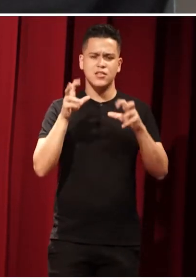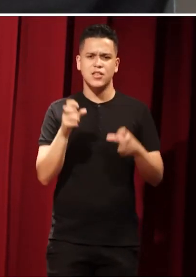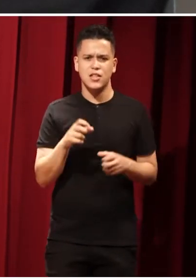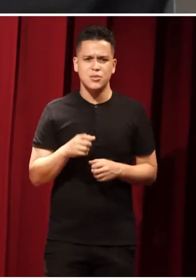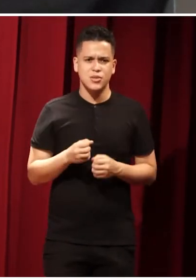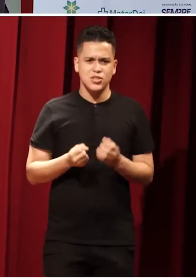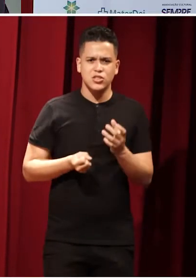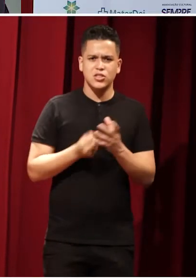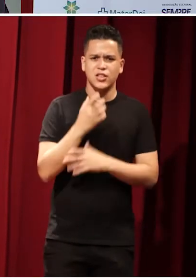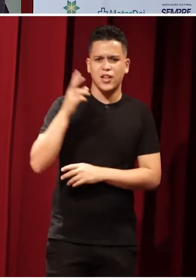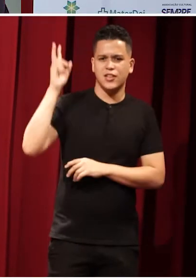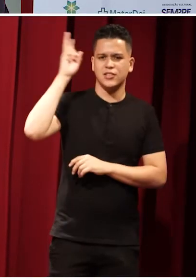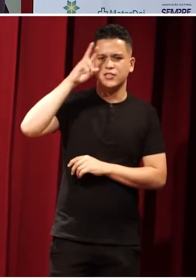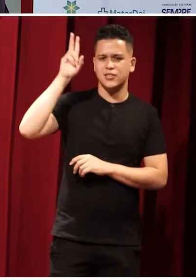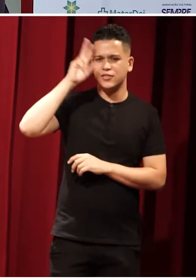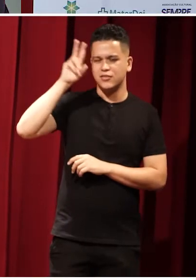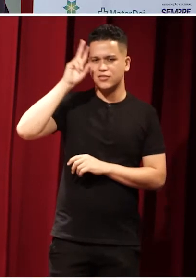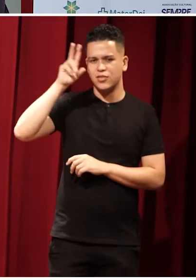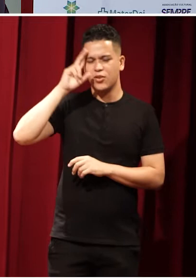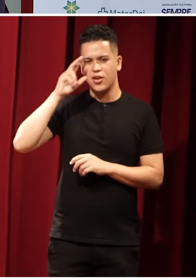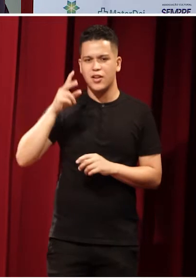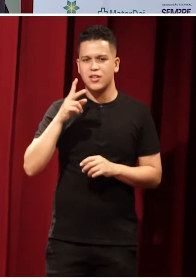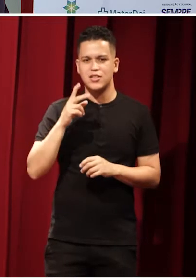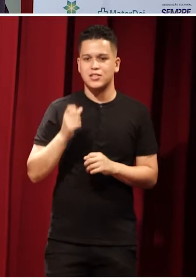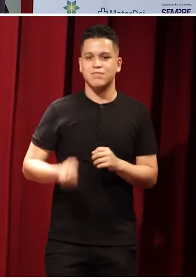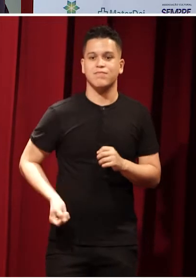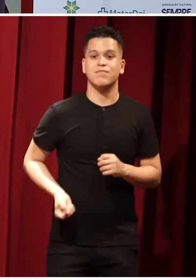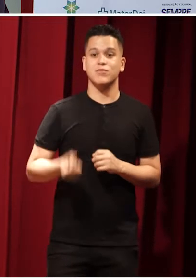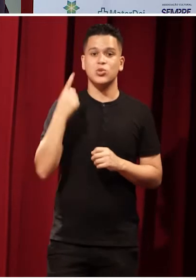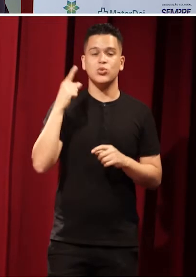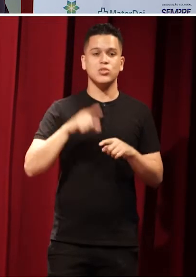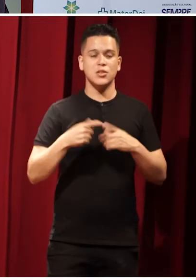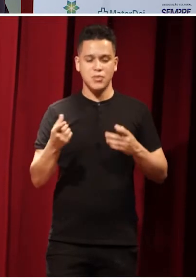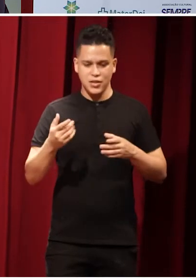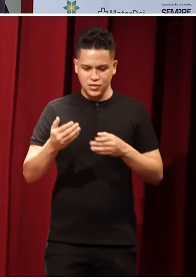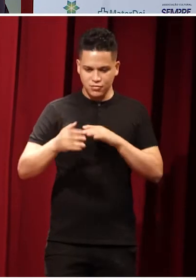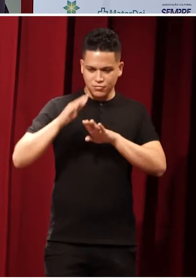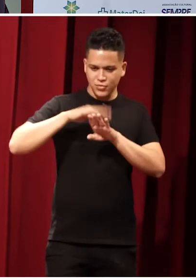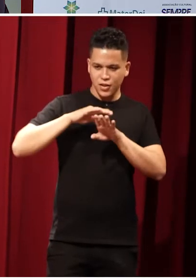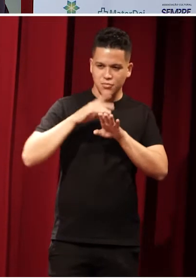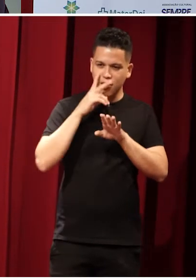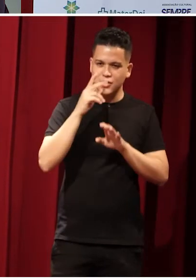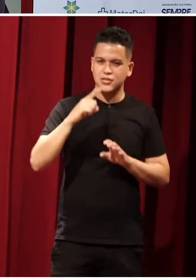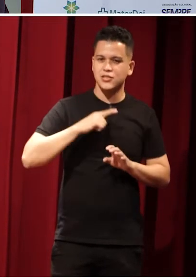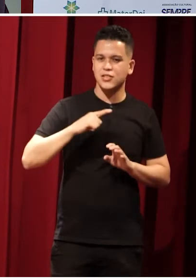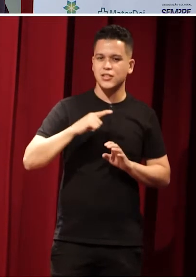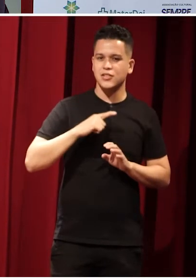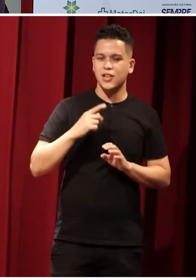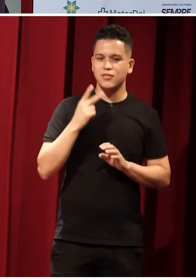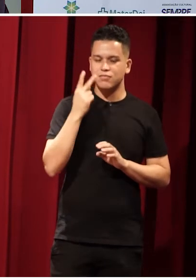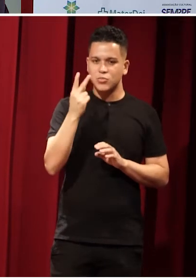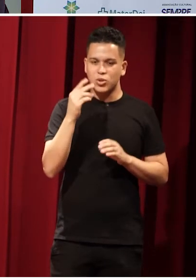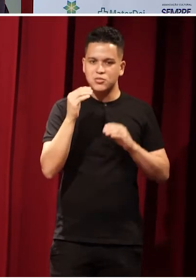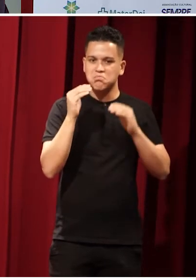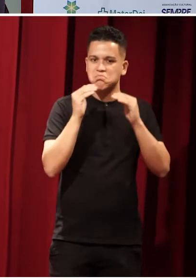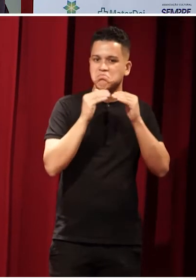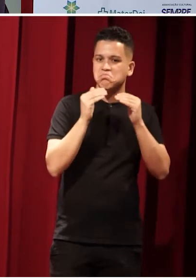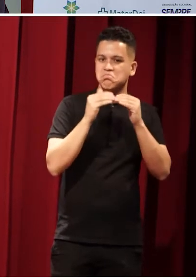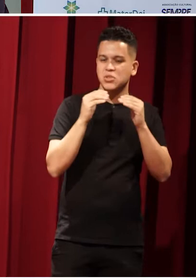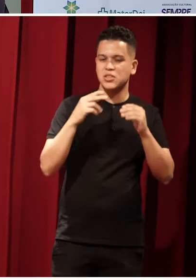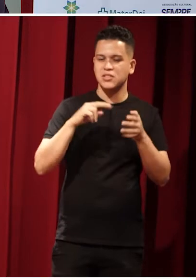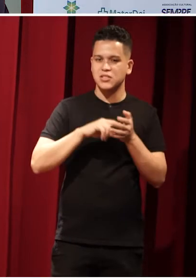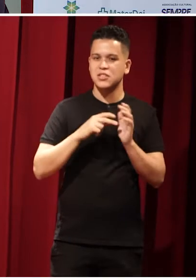formar narrativas que sejam absurdas, mas que tenham internamente um certo grau de coerência. O